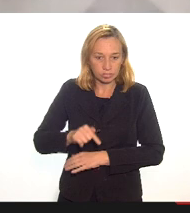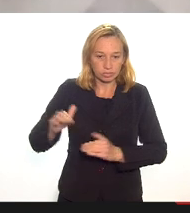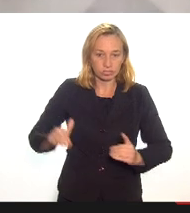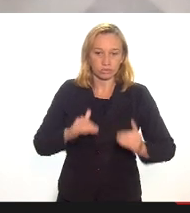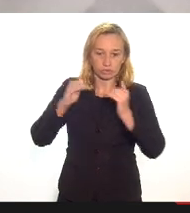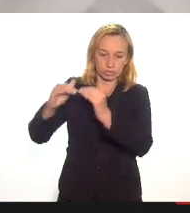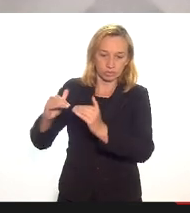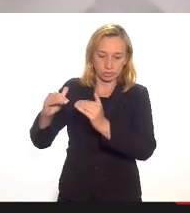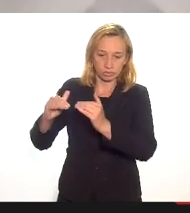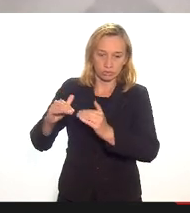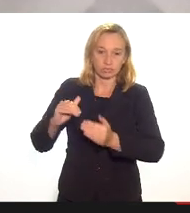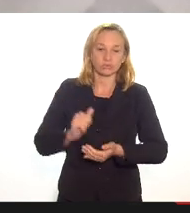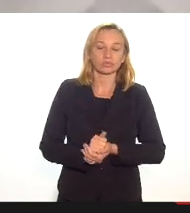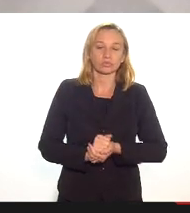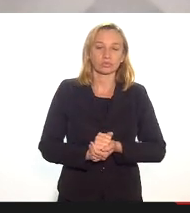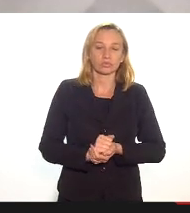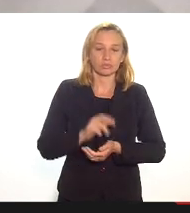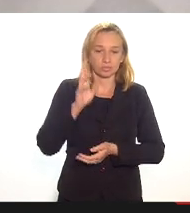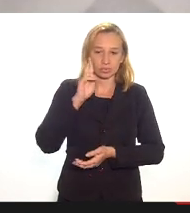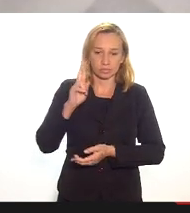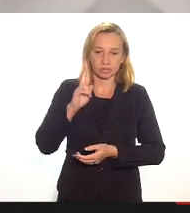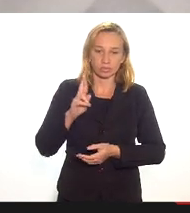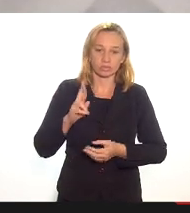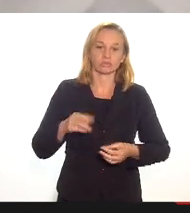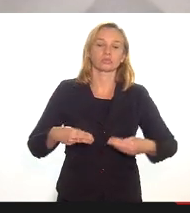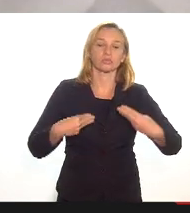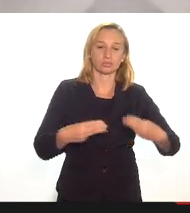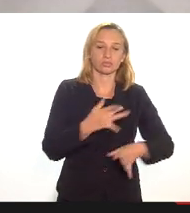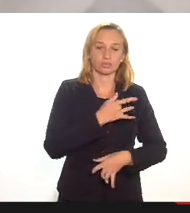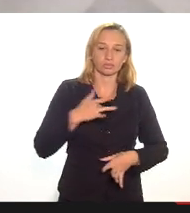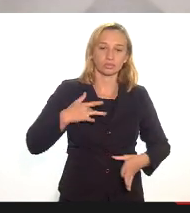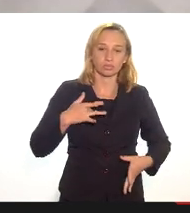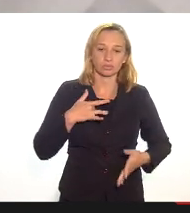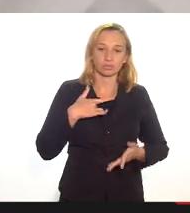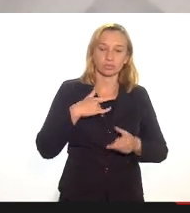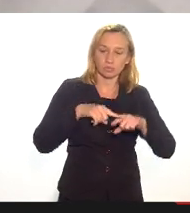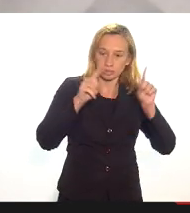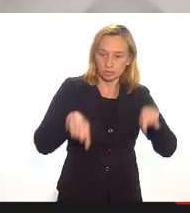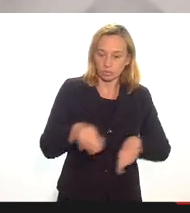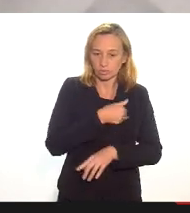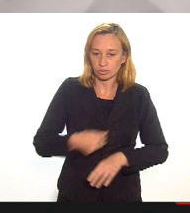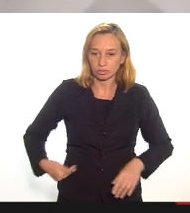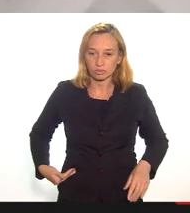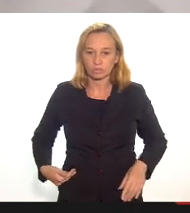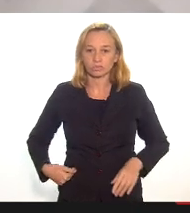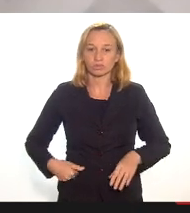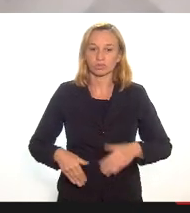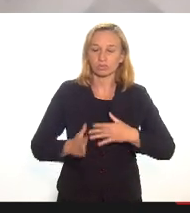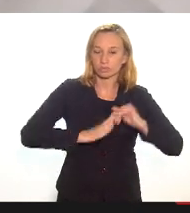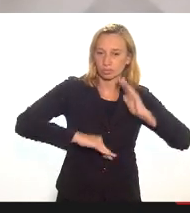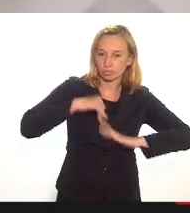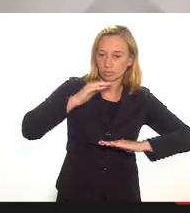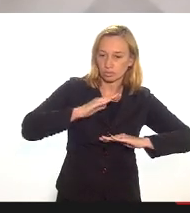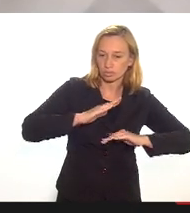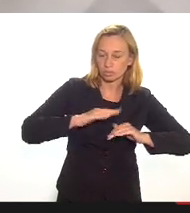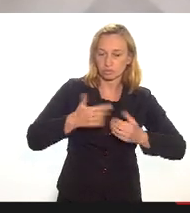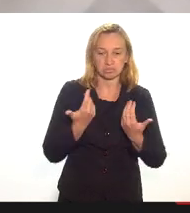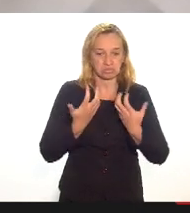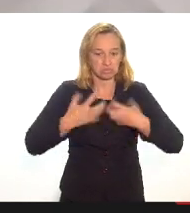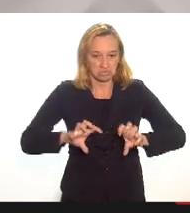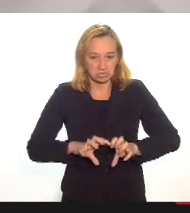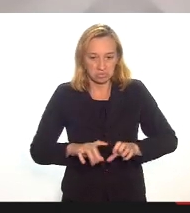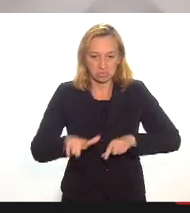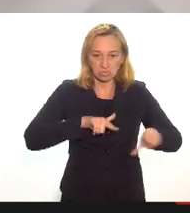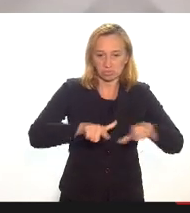do Ministério da Saúde, quando disse, né, que os servidores da saúde, os profissionais, não queriam trabalhar porque não